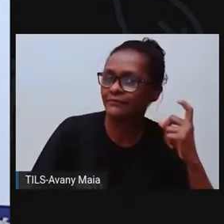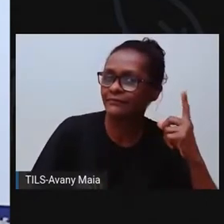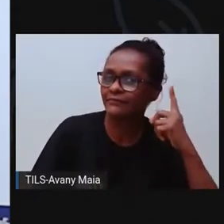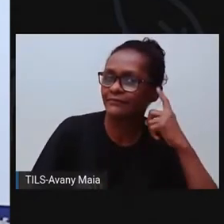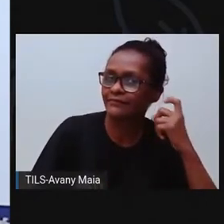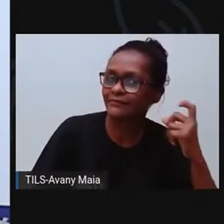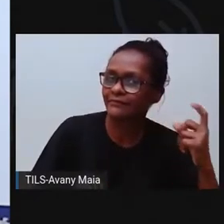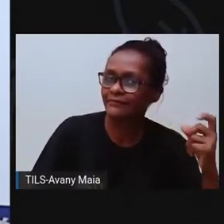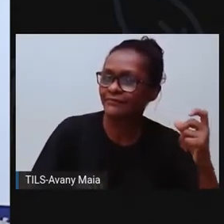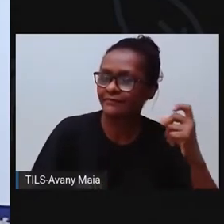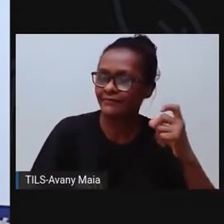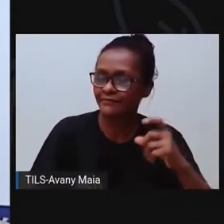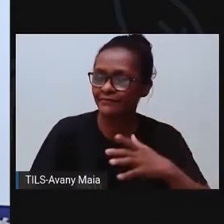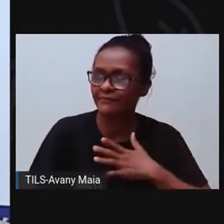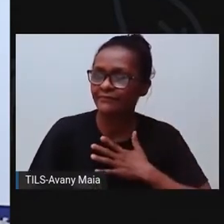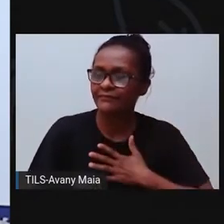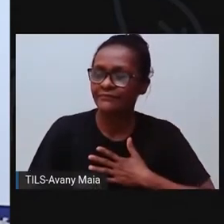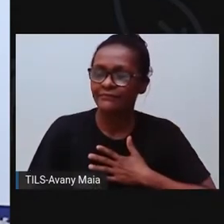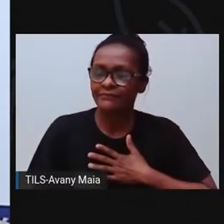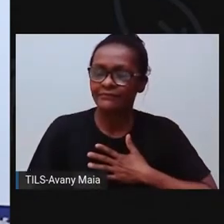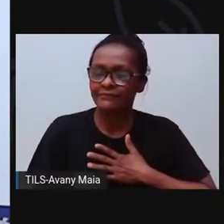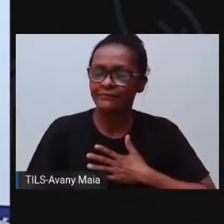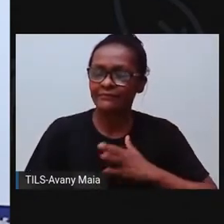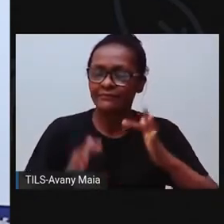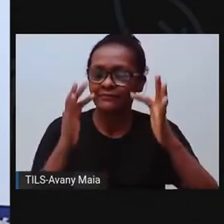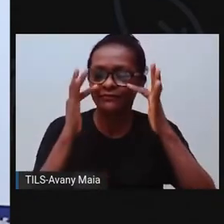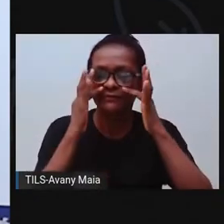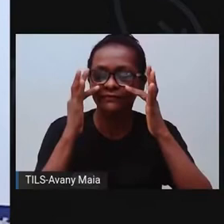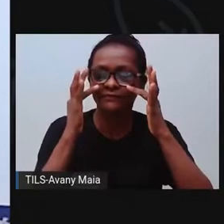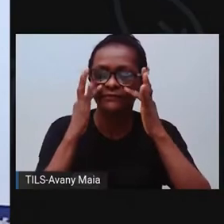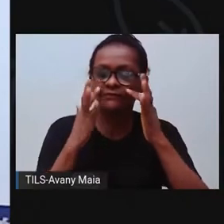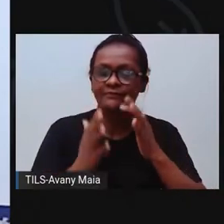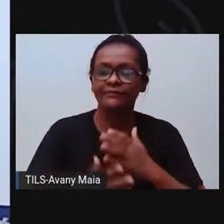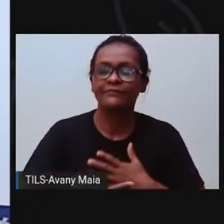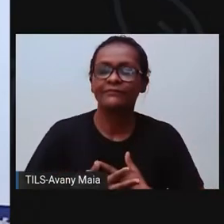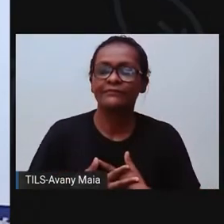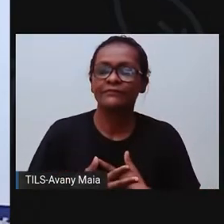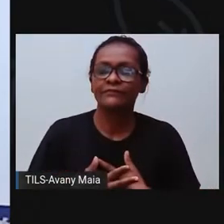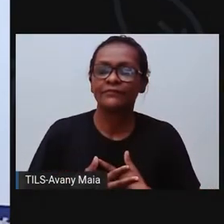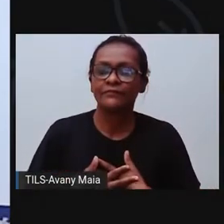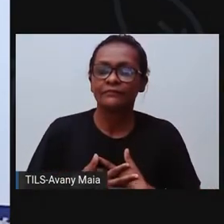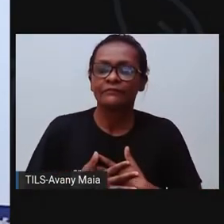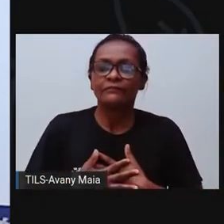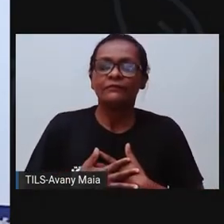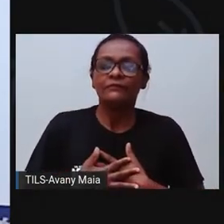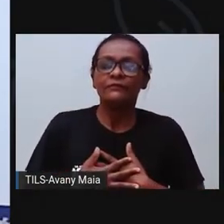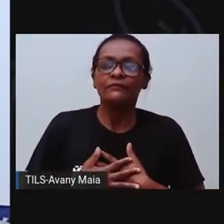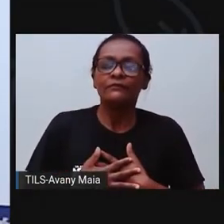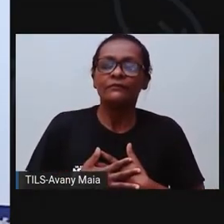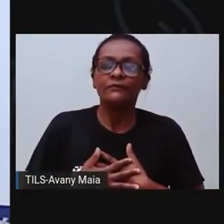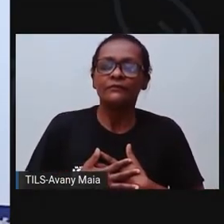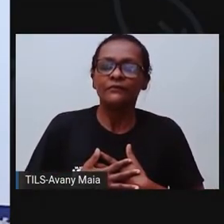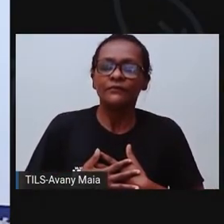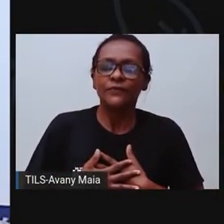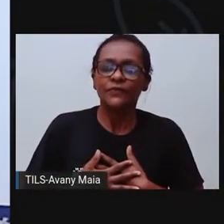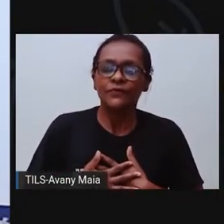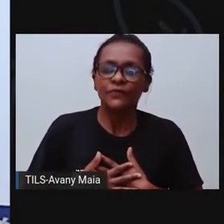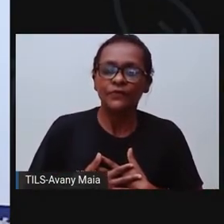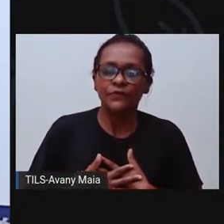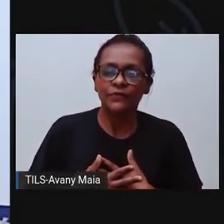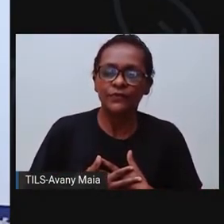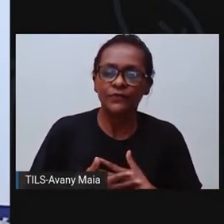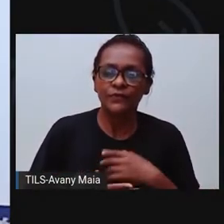Se concentre, feche os olhos e respire bem fundo entre um número e